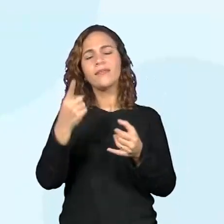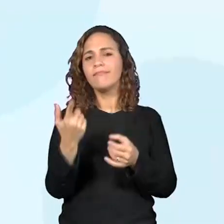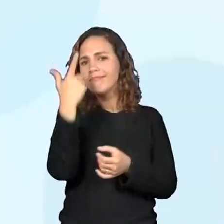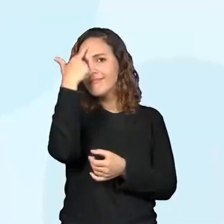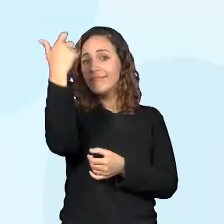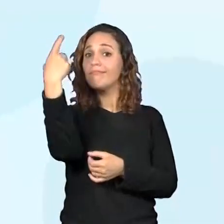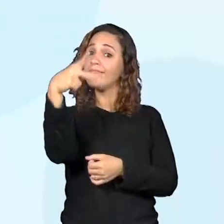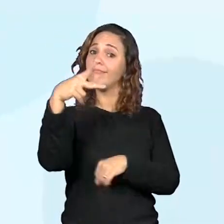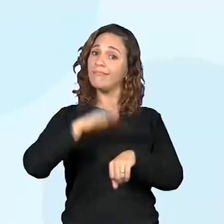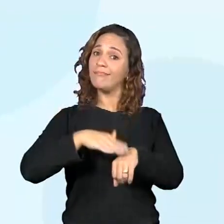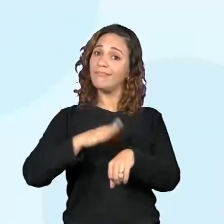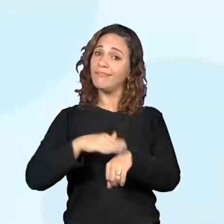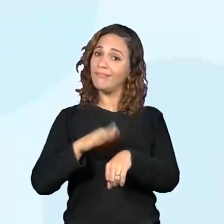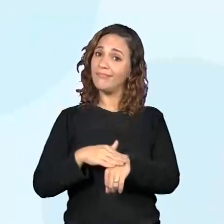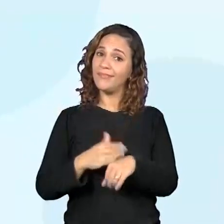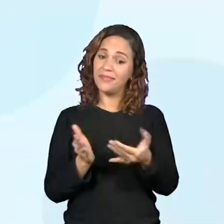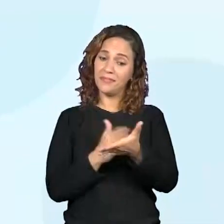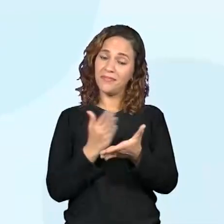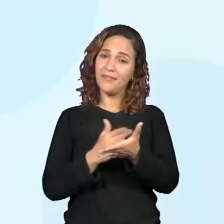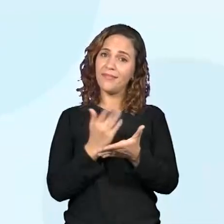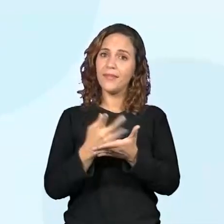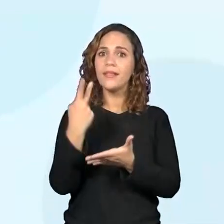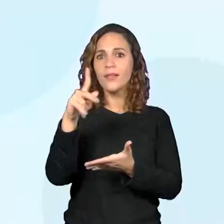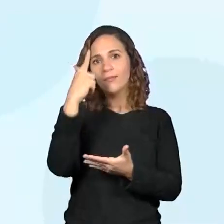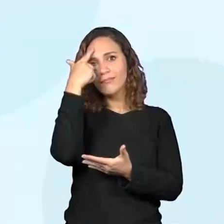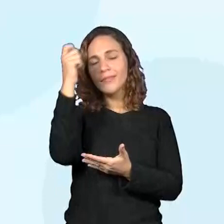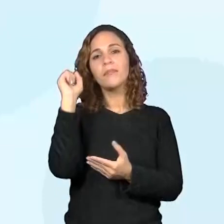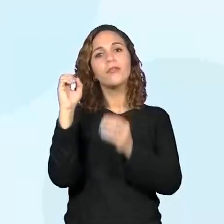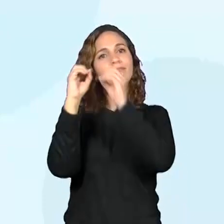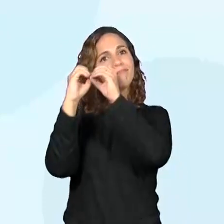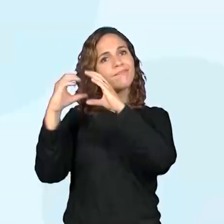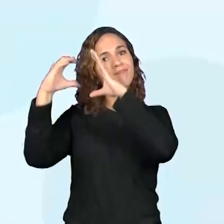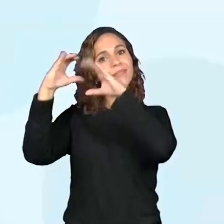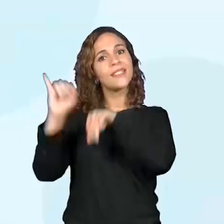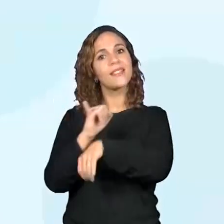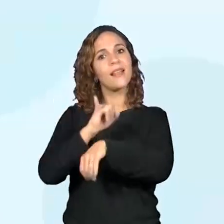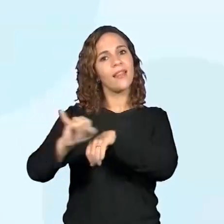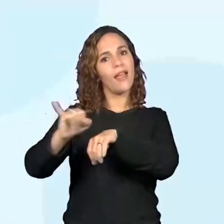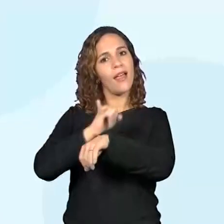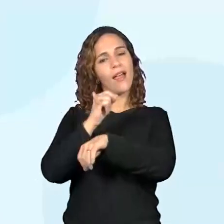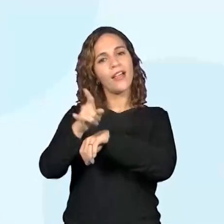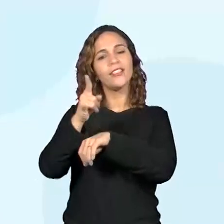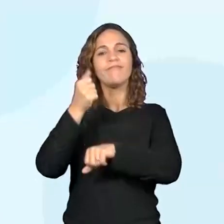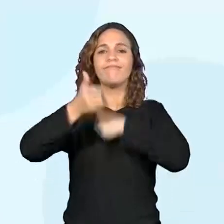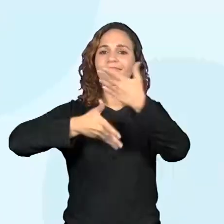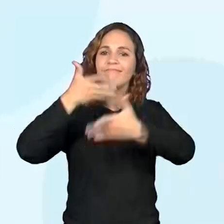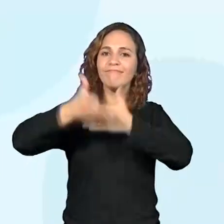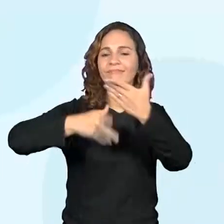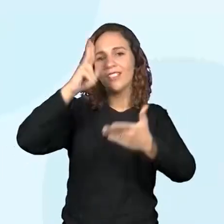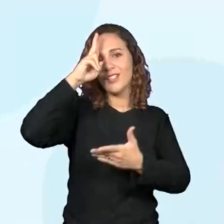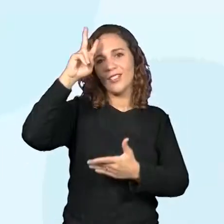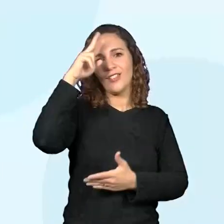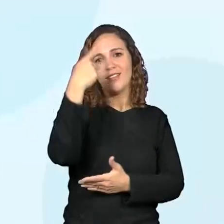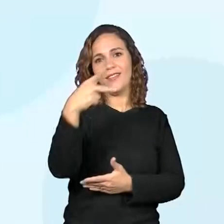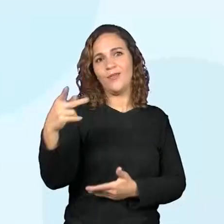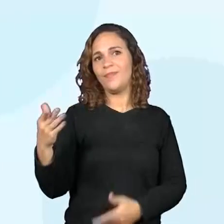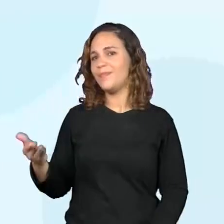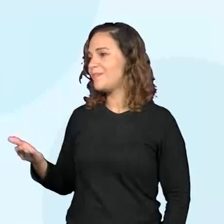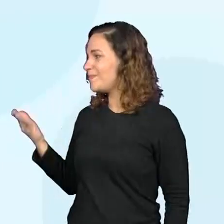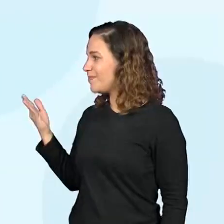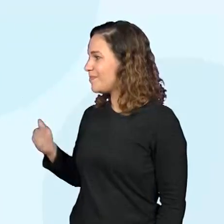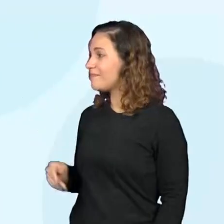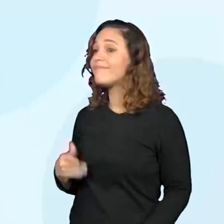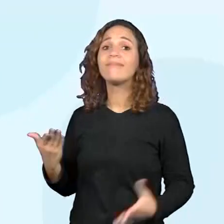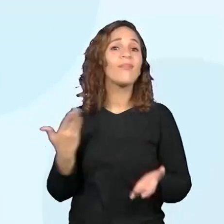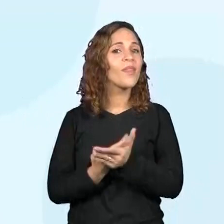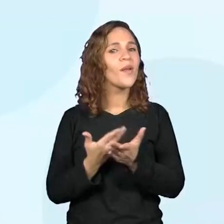sua própria história, sua própria tirinha, utilizando os balões como recursos para contar a história que você vai criar. E aí,